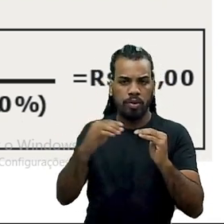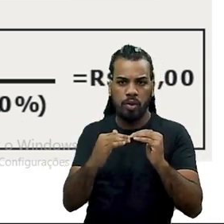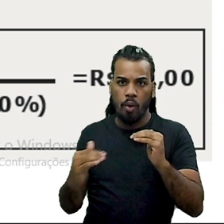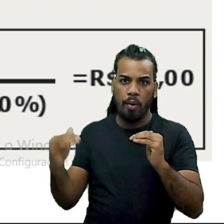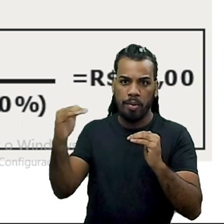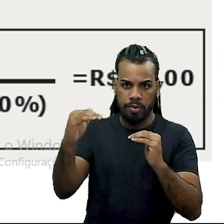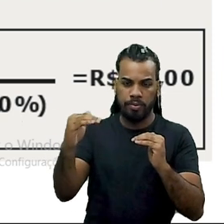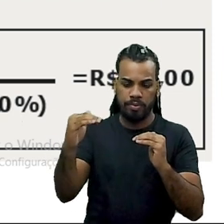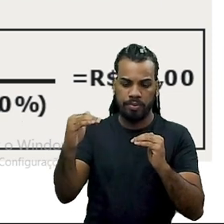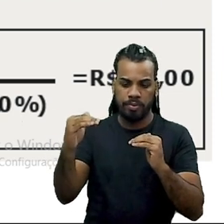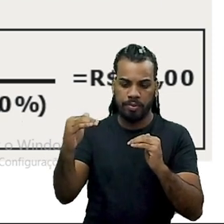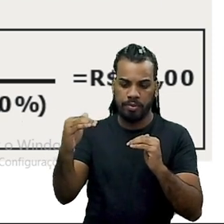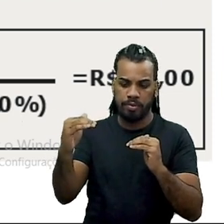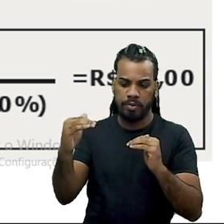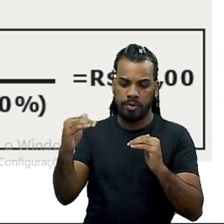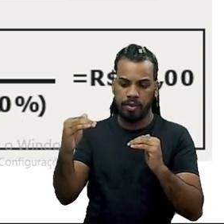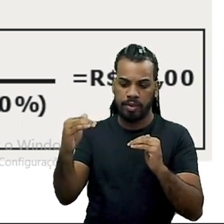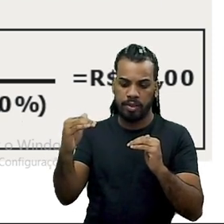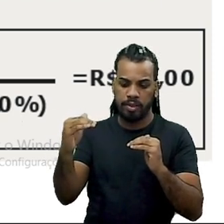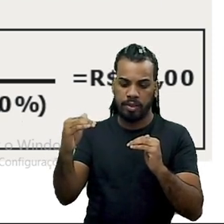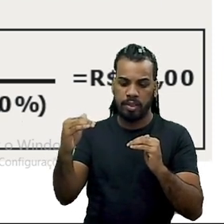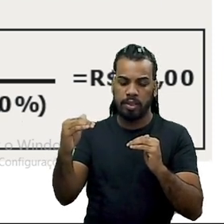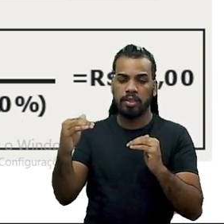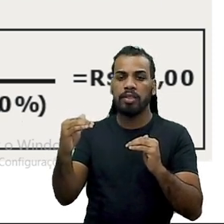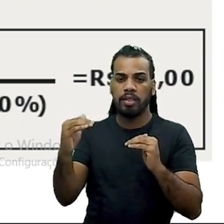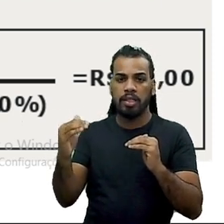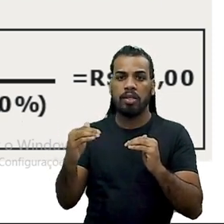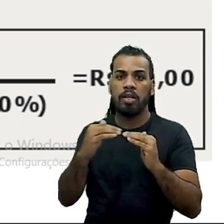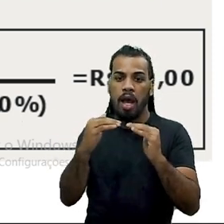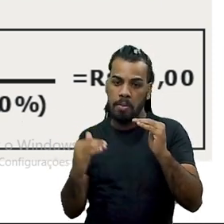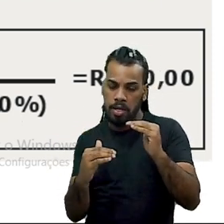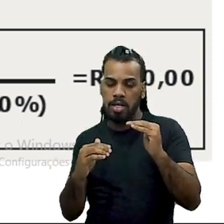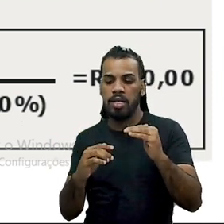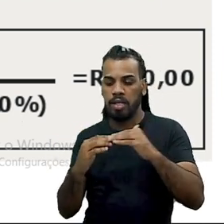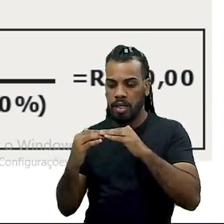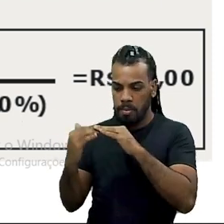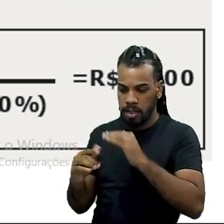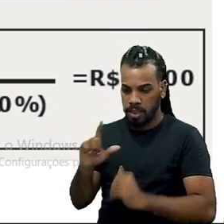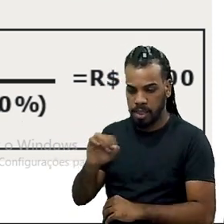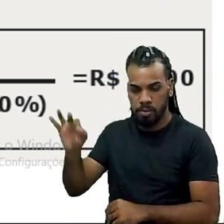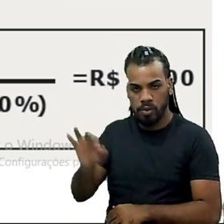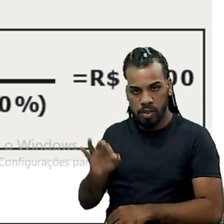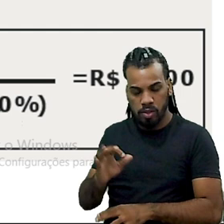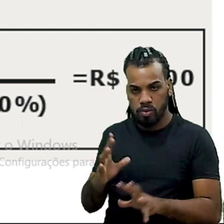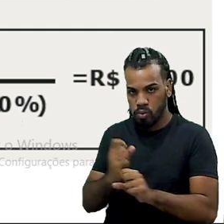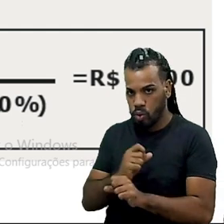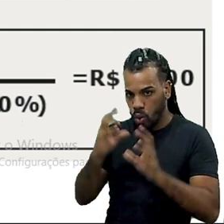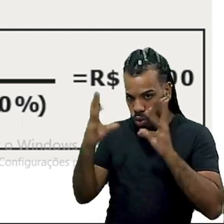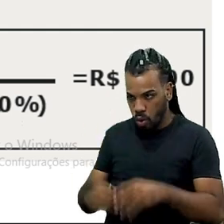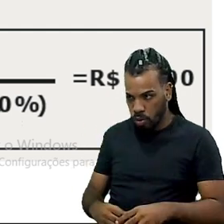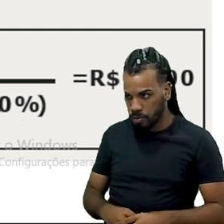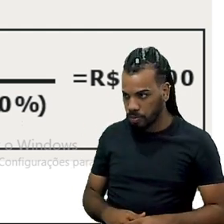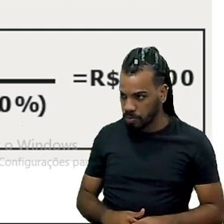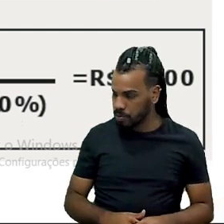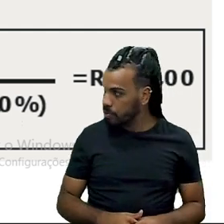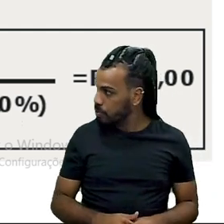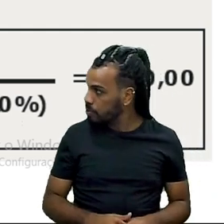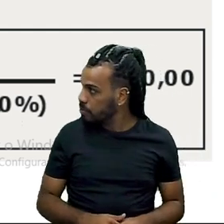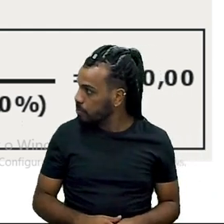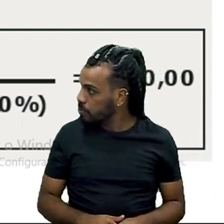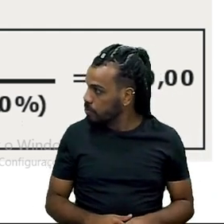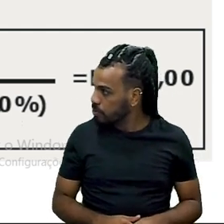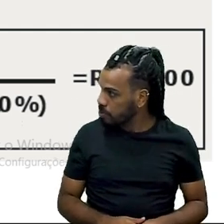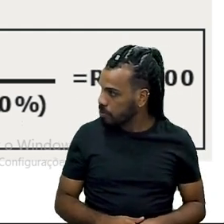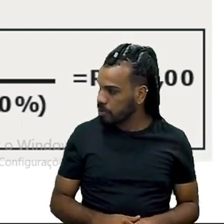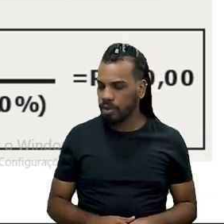aí. Abaixo tem o quê? Tem justamente os 100%, que representa o preço como um todo, entendeu? E aí